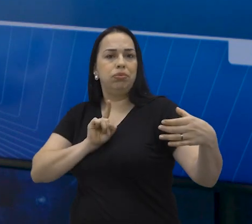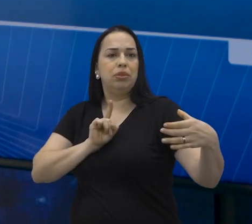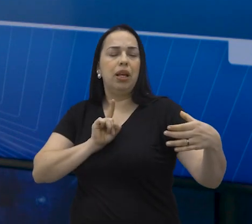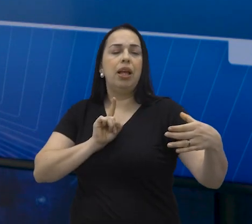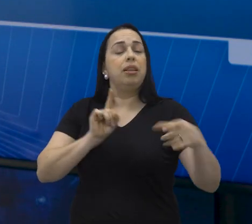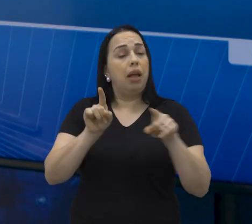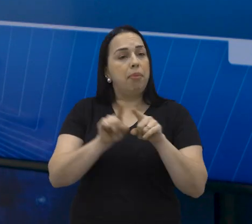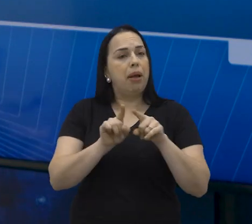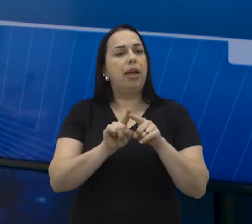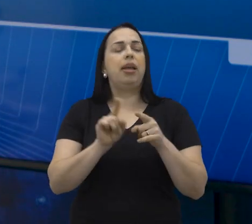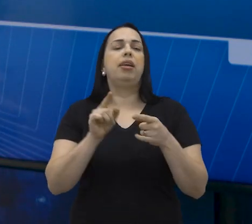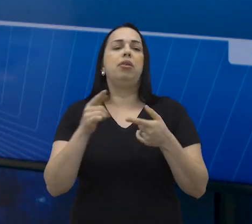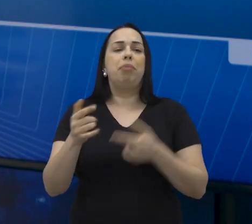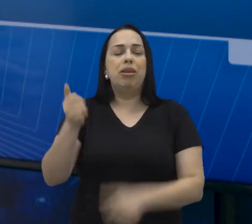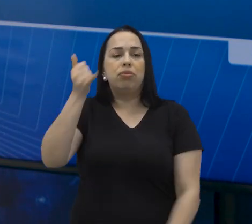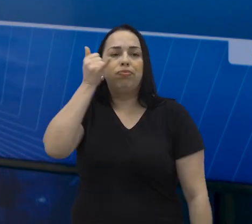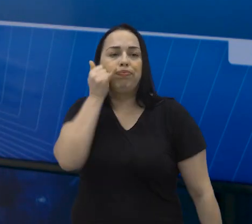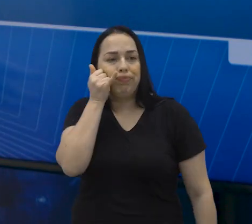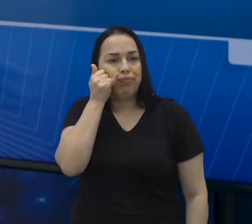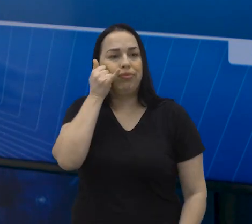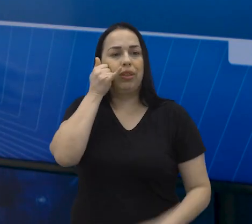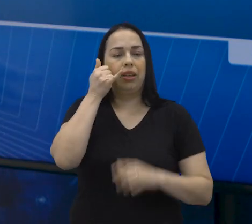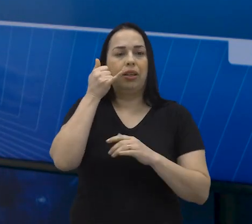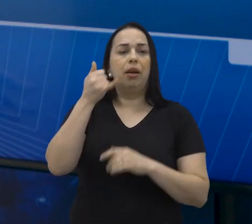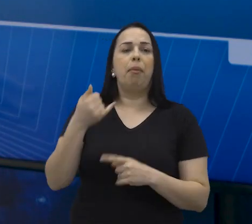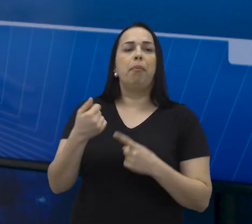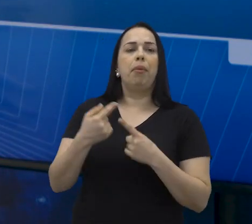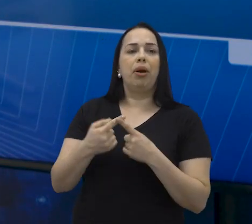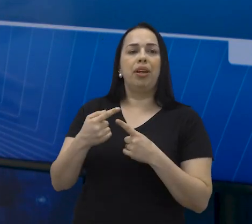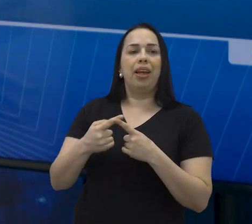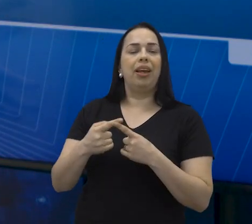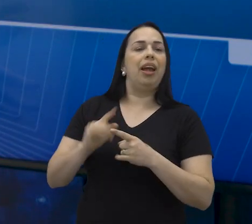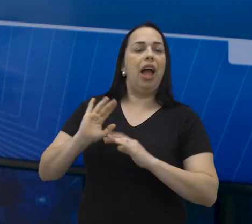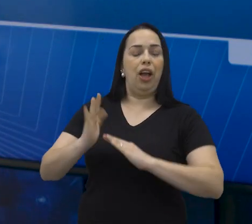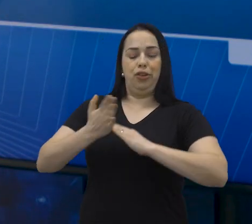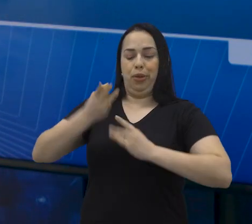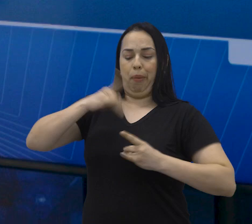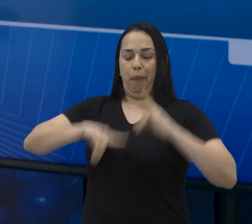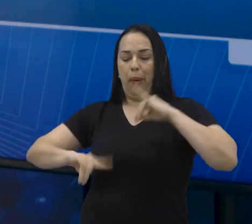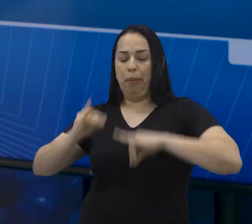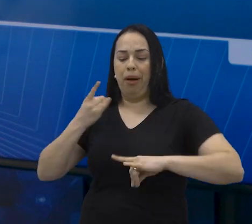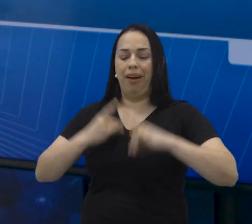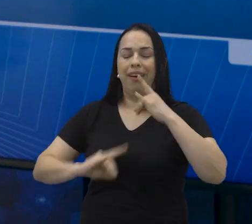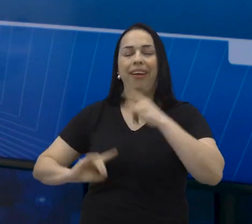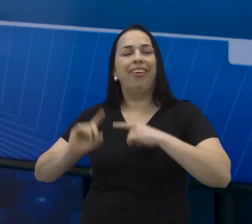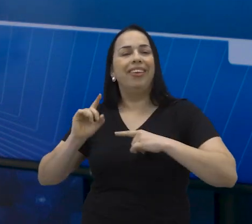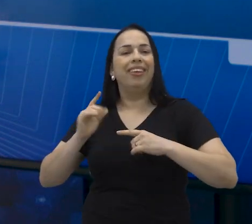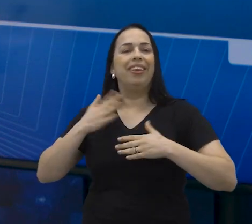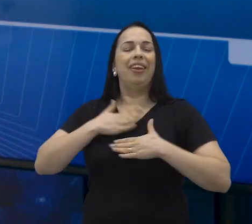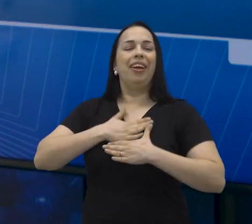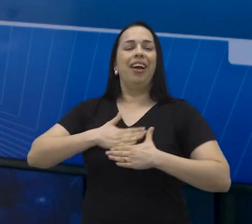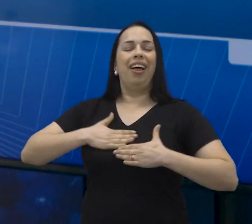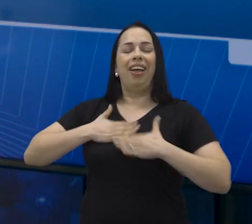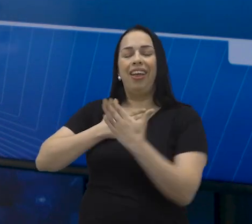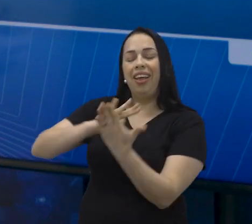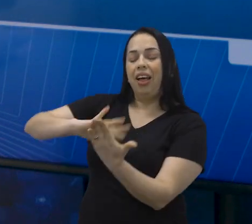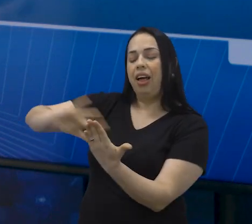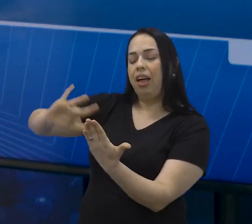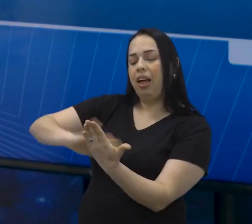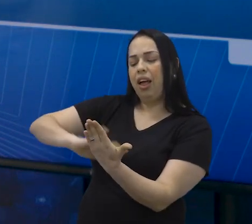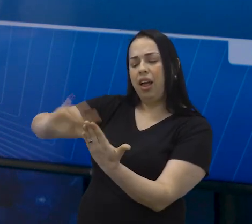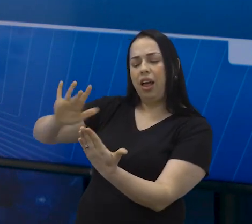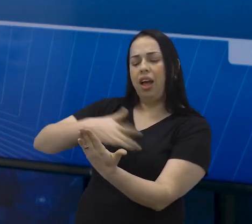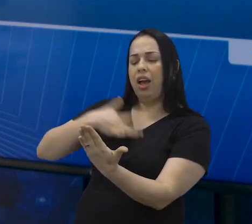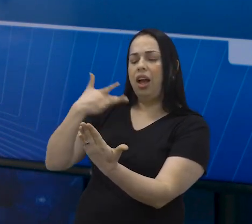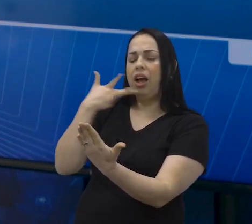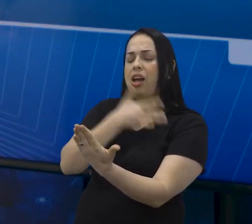um sintoma, Mas o celular, pela alta liberação de dopamina, nós ficamos ali é muito prazeroso, É tudo